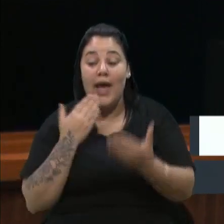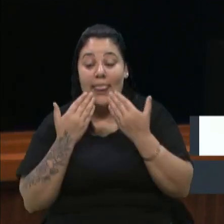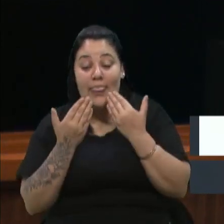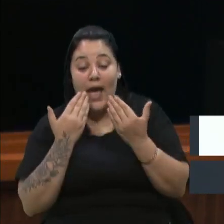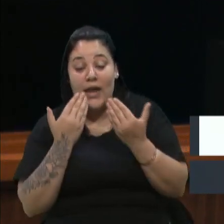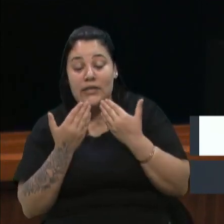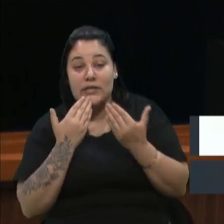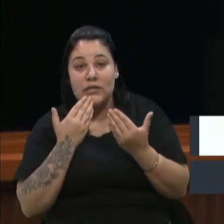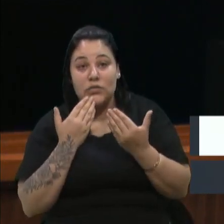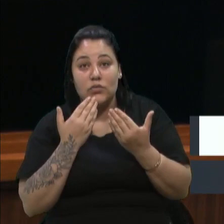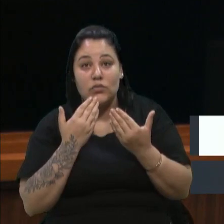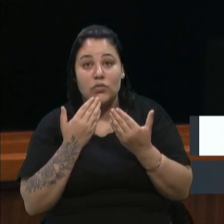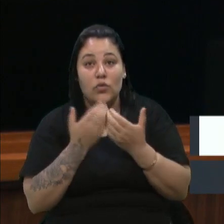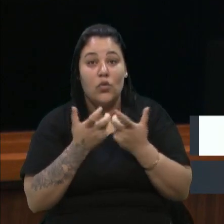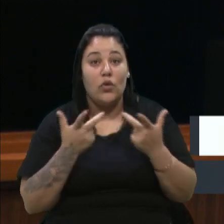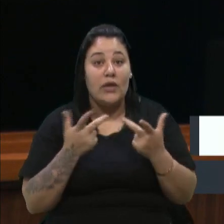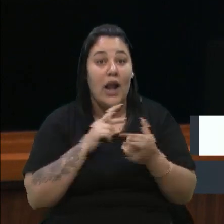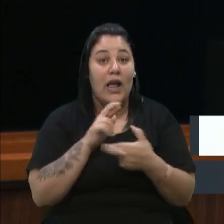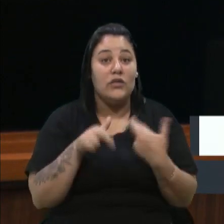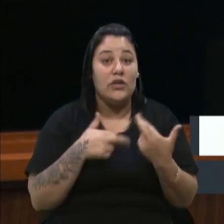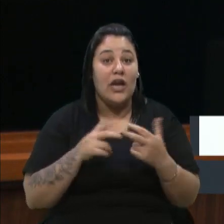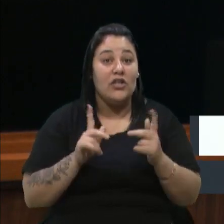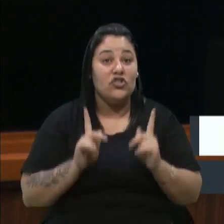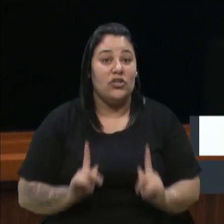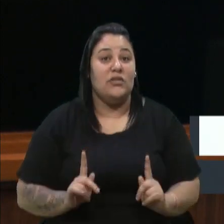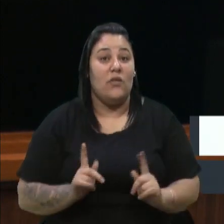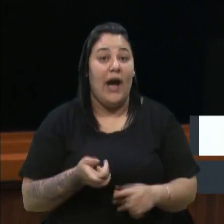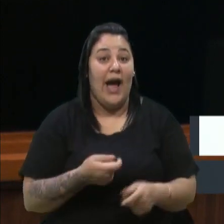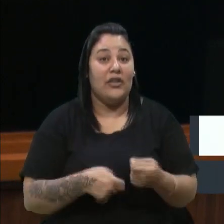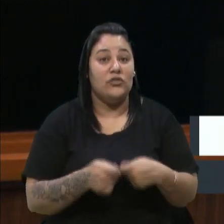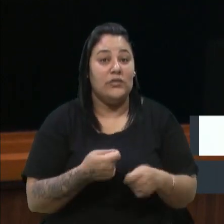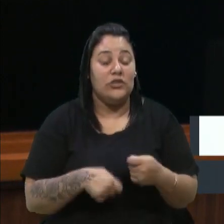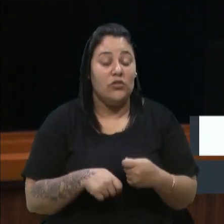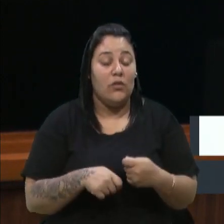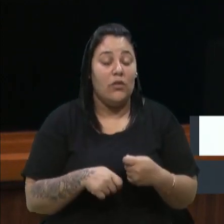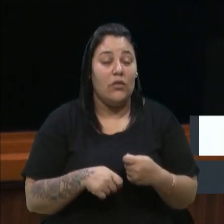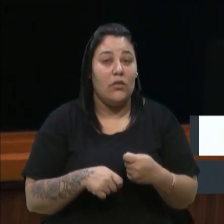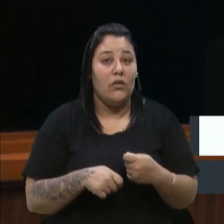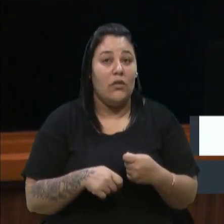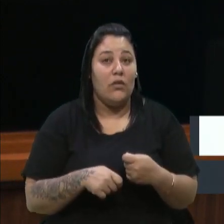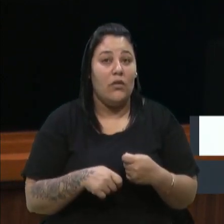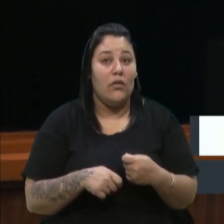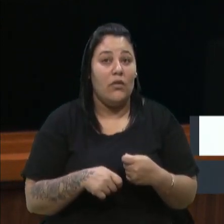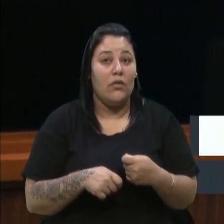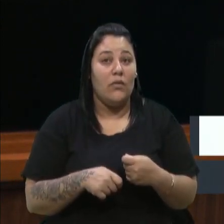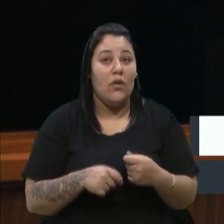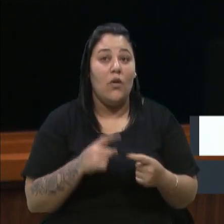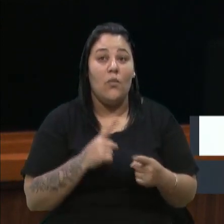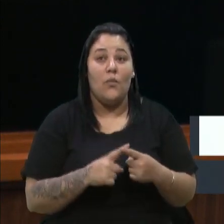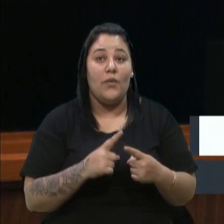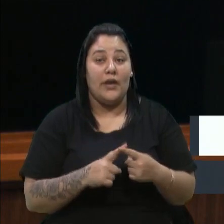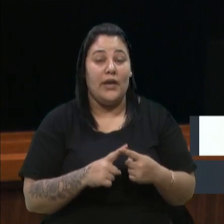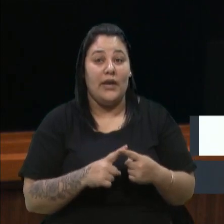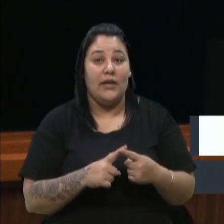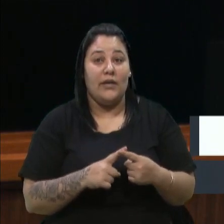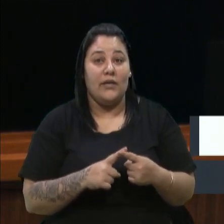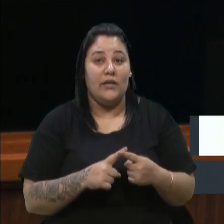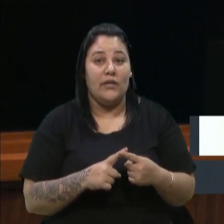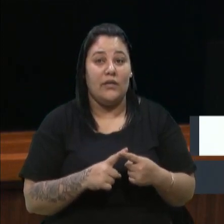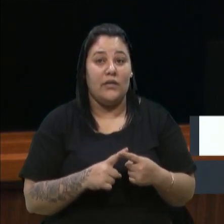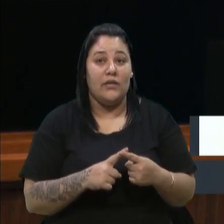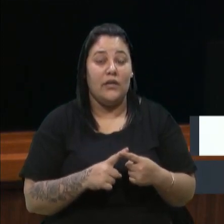de gestão, porque de forma alguma nós queremos essa ação,